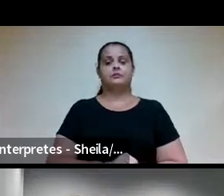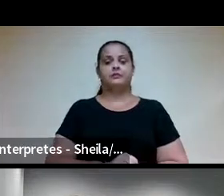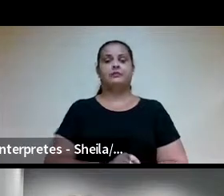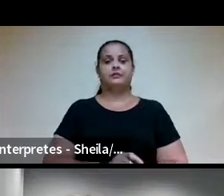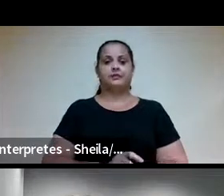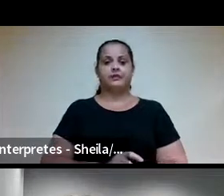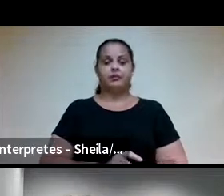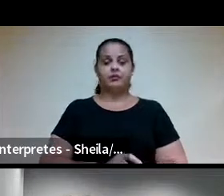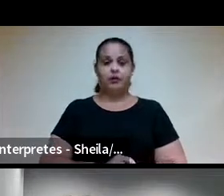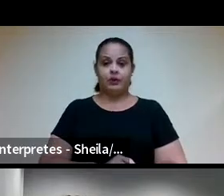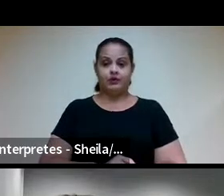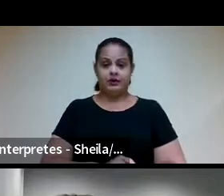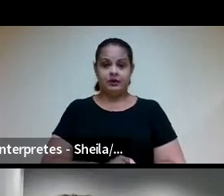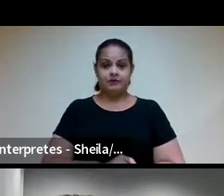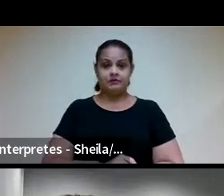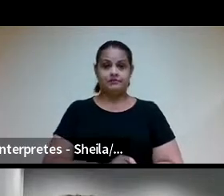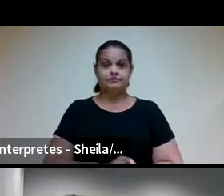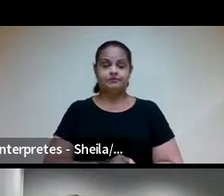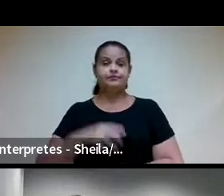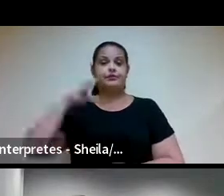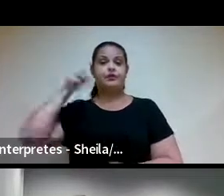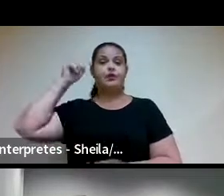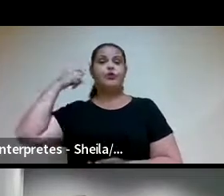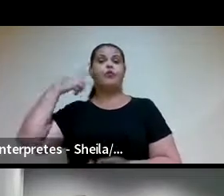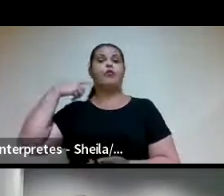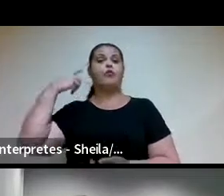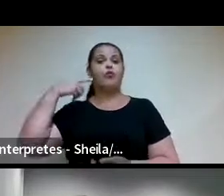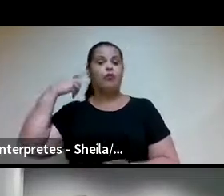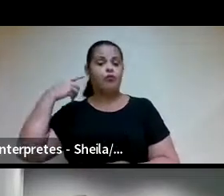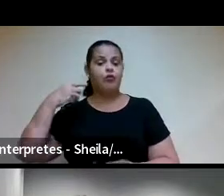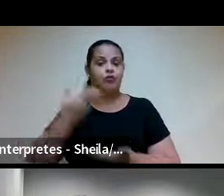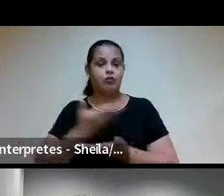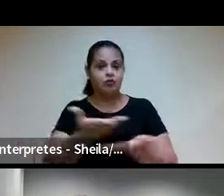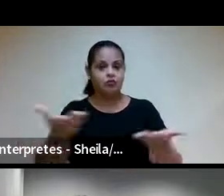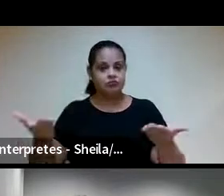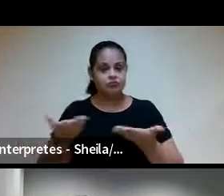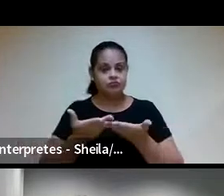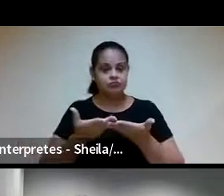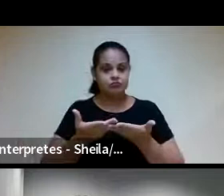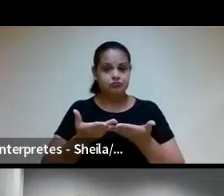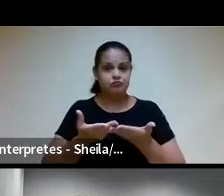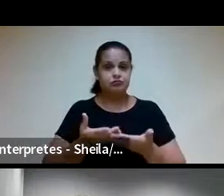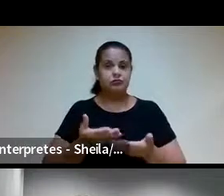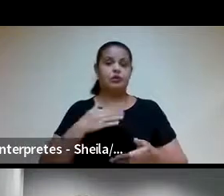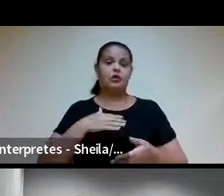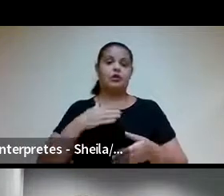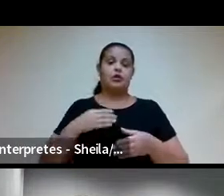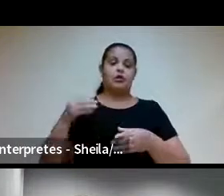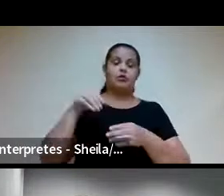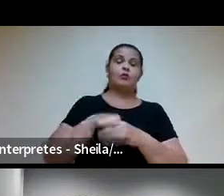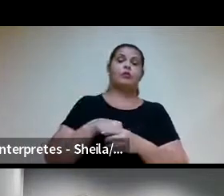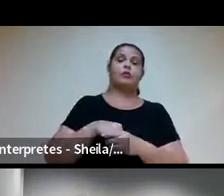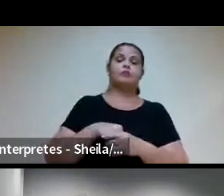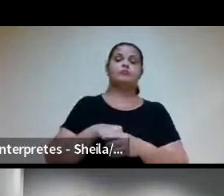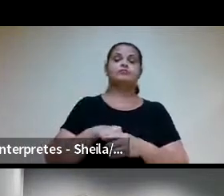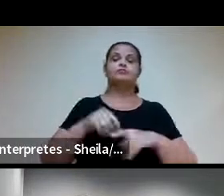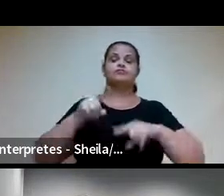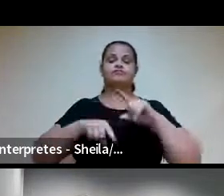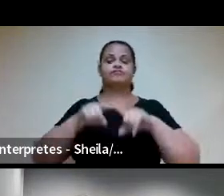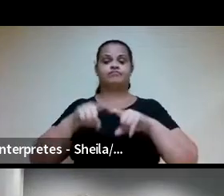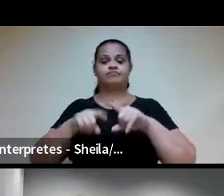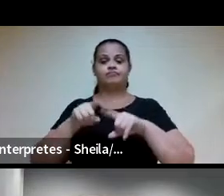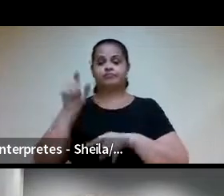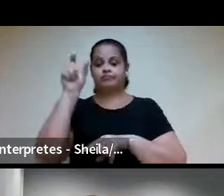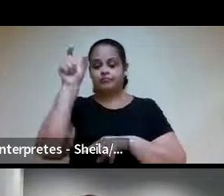ouvi aqui a sustentação oral do advogado, como todos já tiveram acesso, eu estou com o voto pronto, mas com relação ao mérito, eu vou